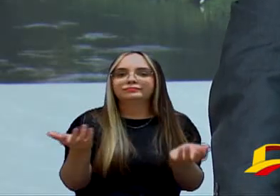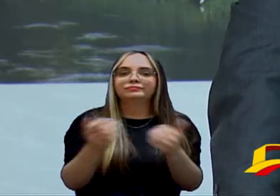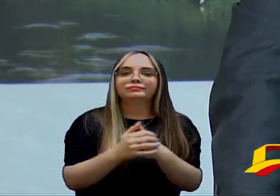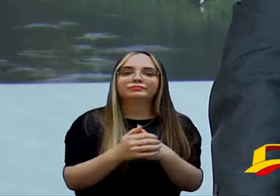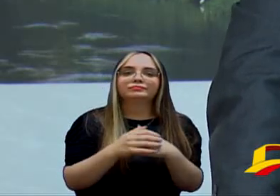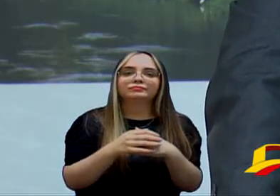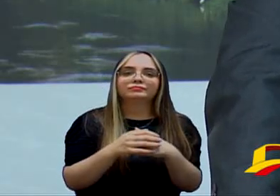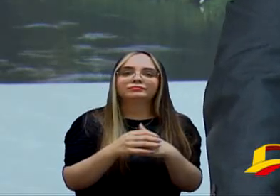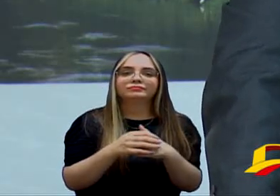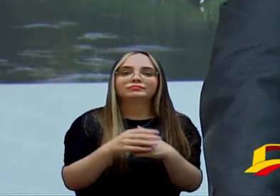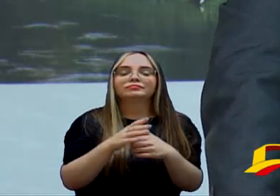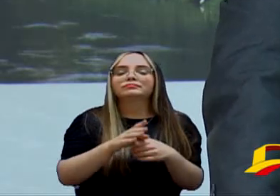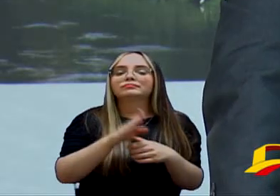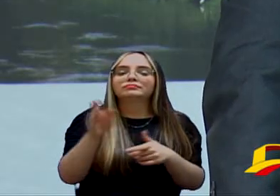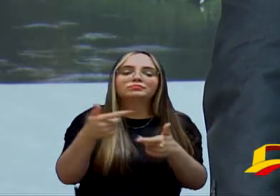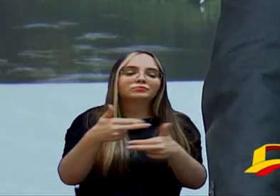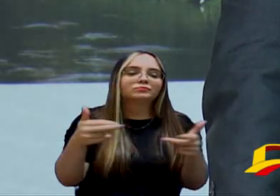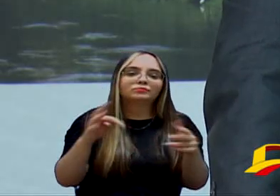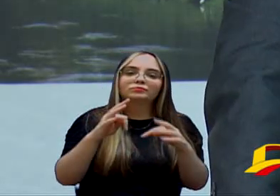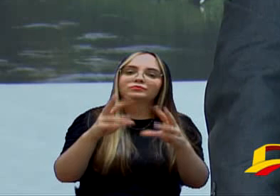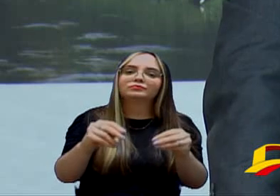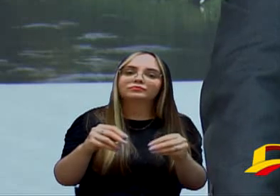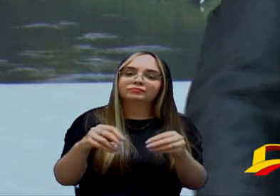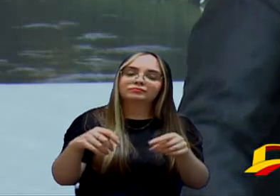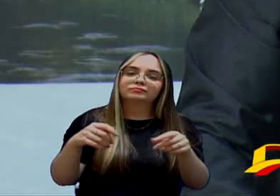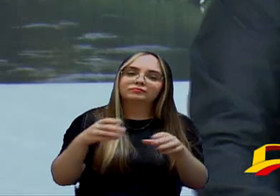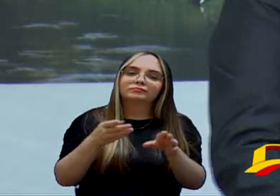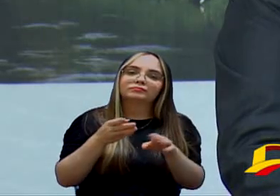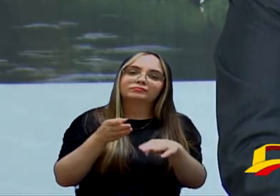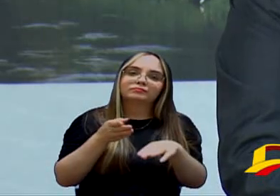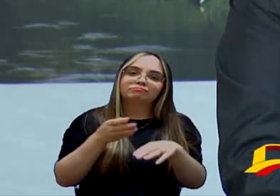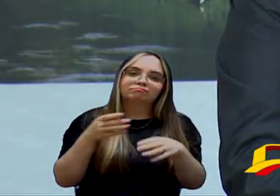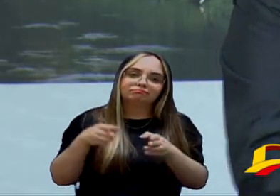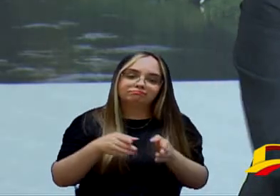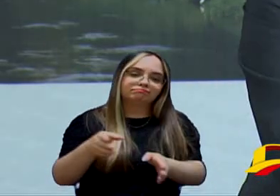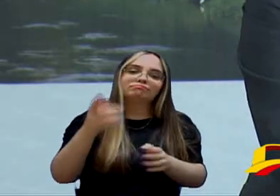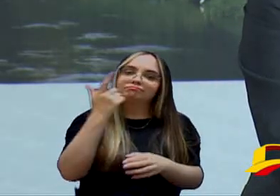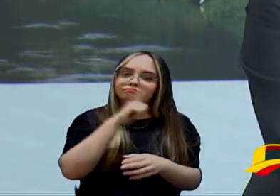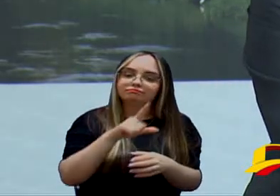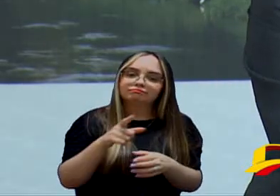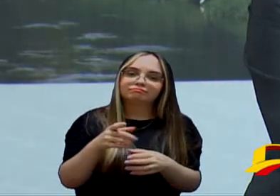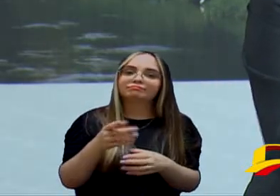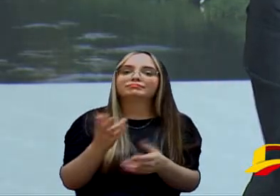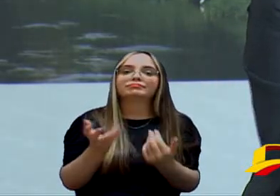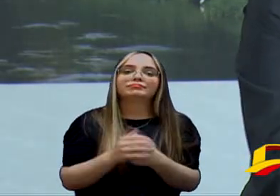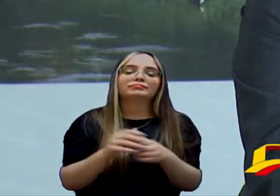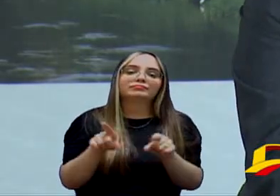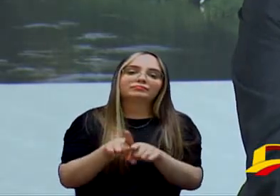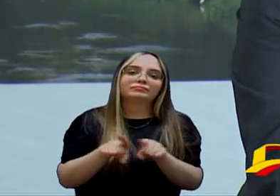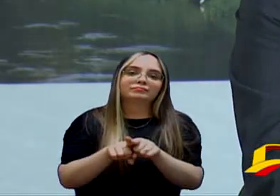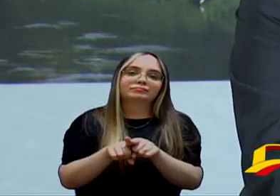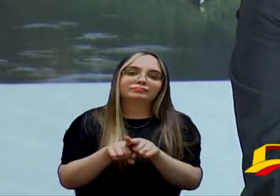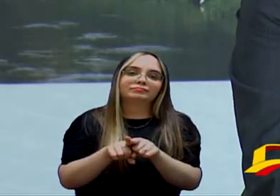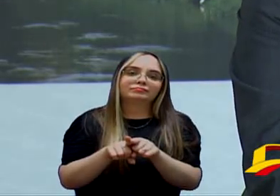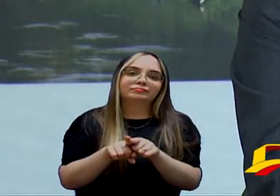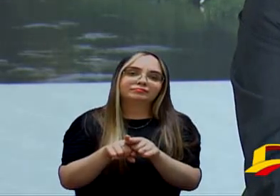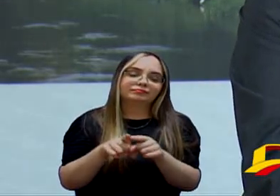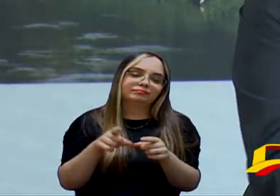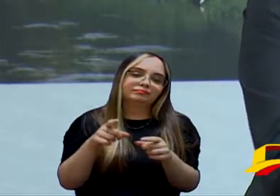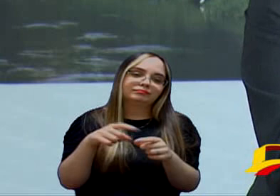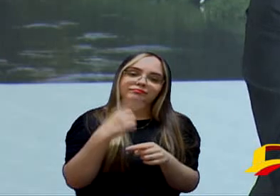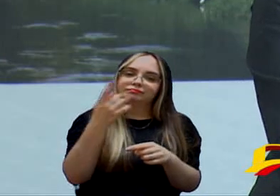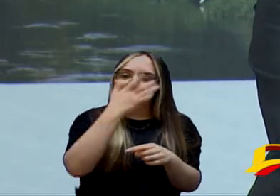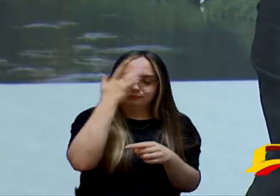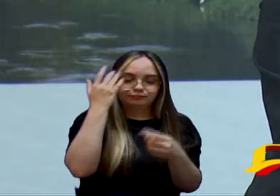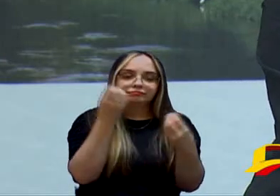de acessibilidade da unidade Então vai trazer mais segurança e conforto O que é direito e garantia